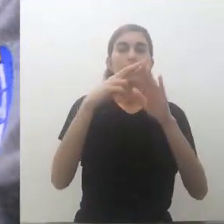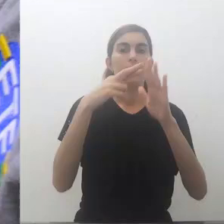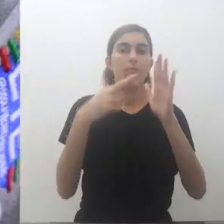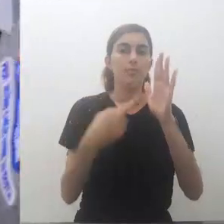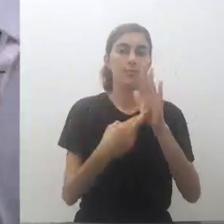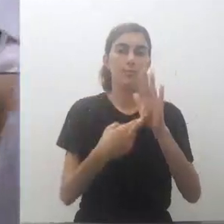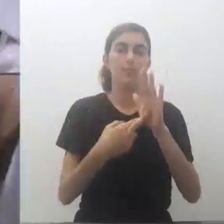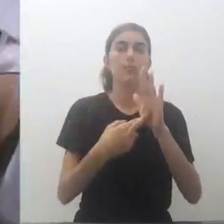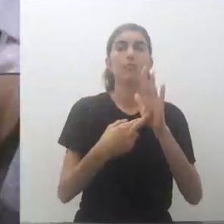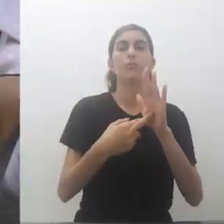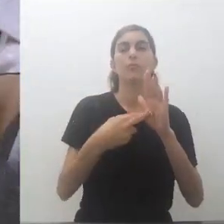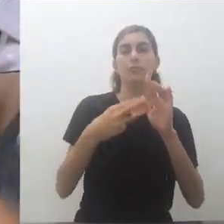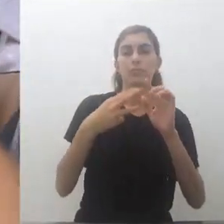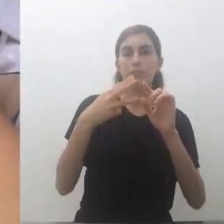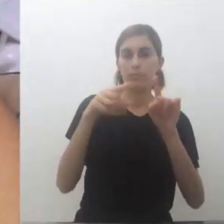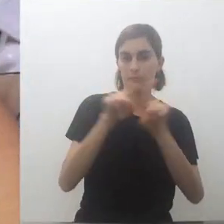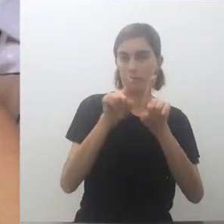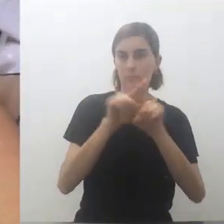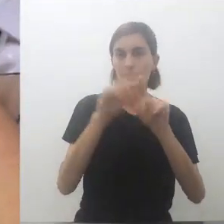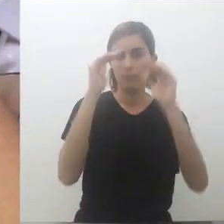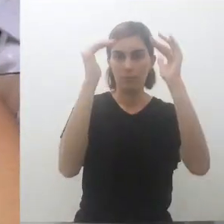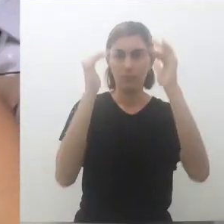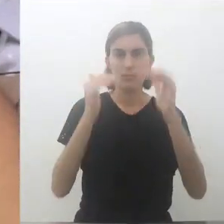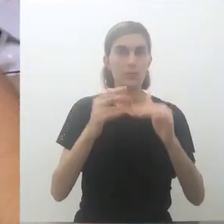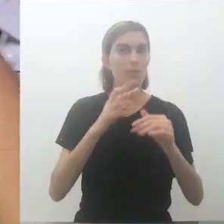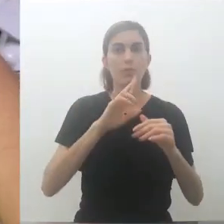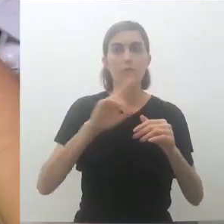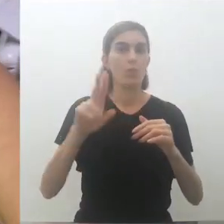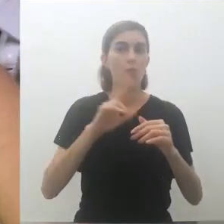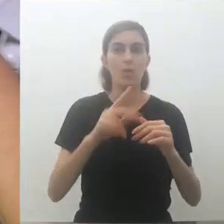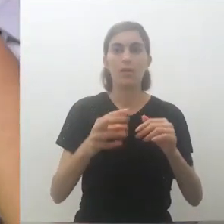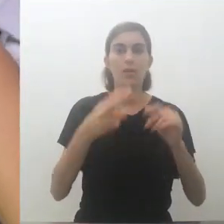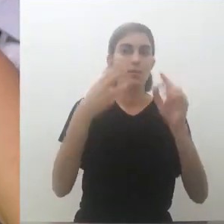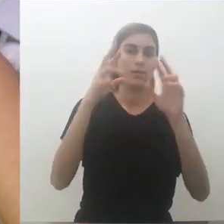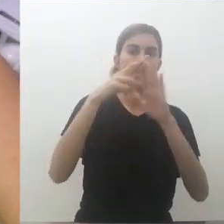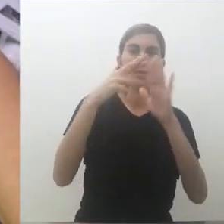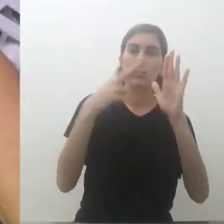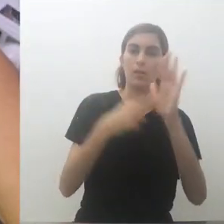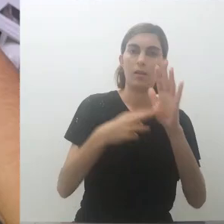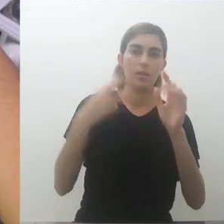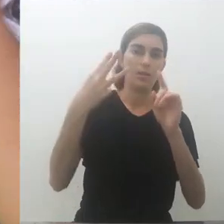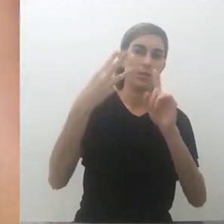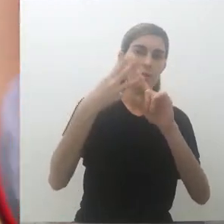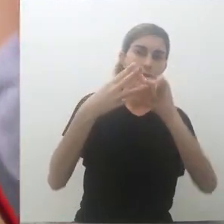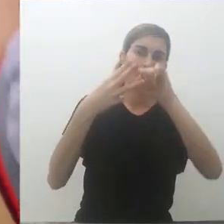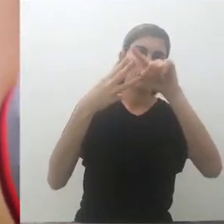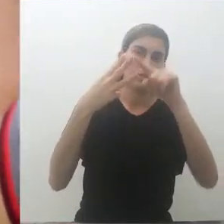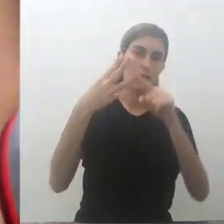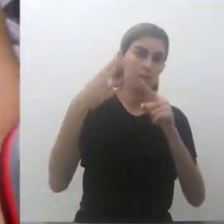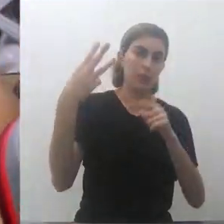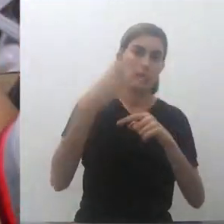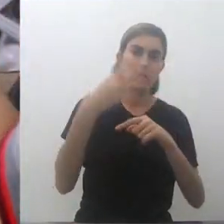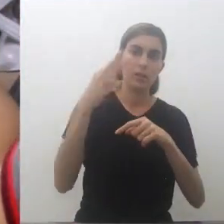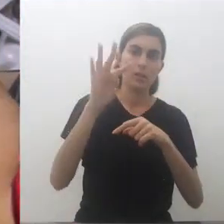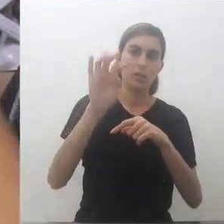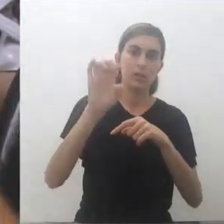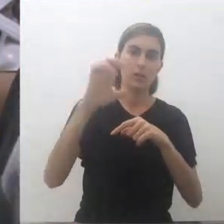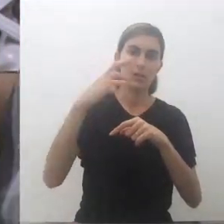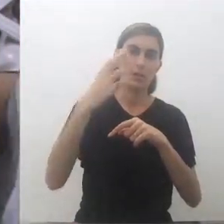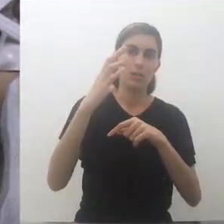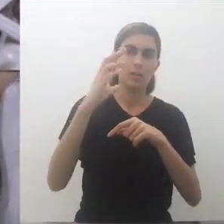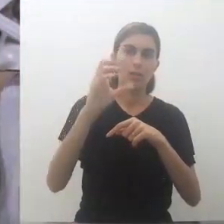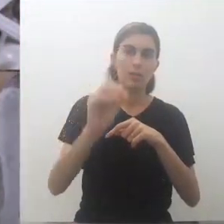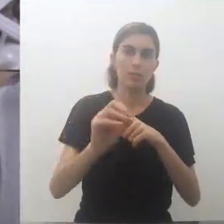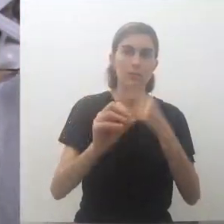também. Para quem não conhece a regra dos terços, vou mostrar para vocês. Nós